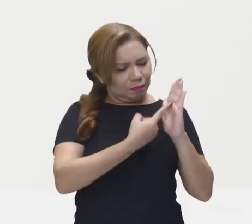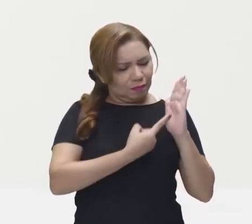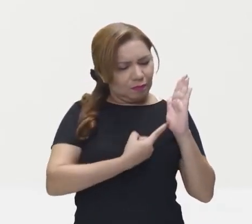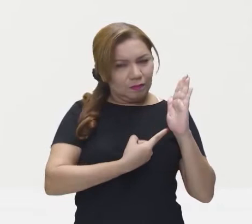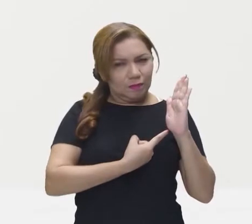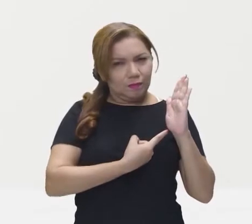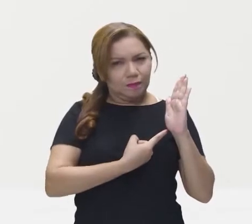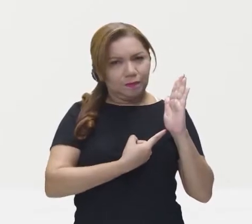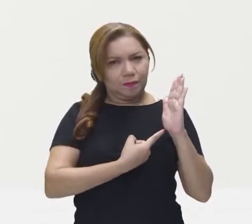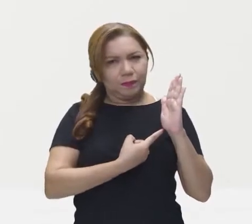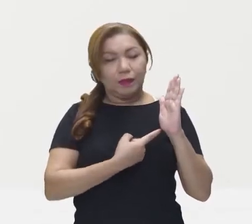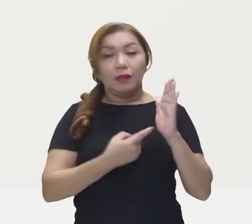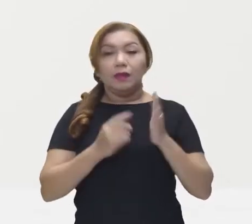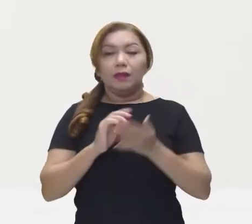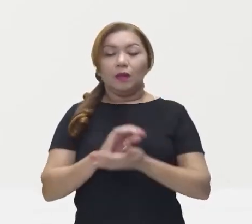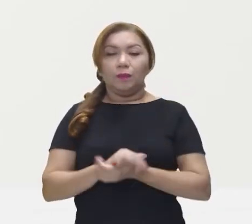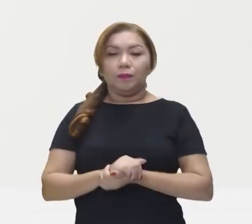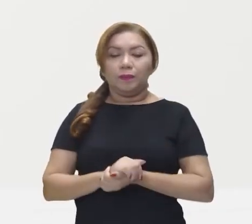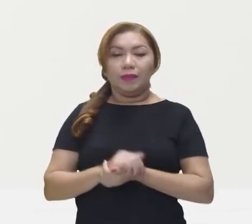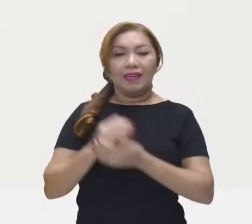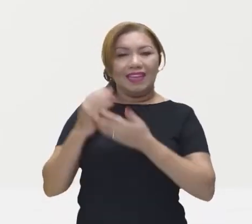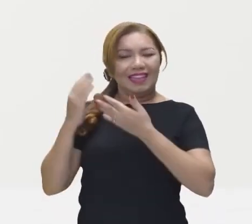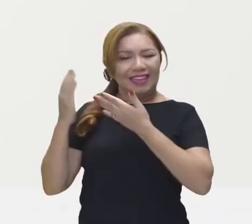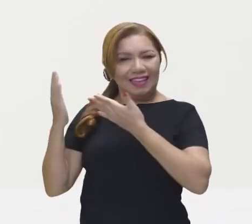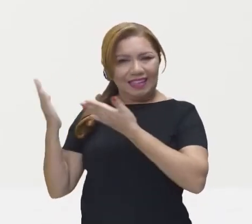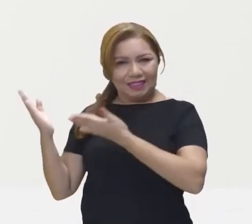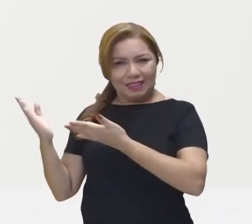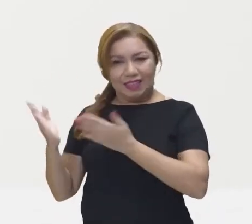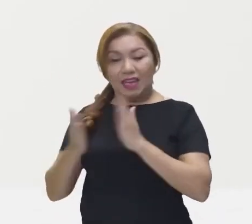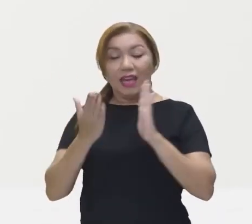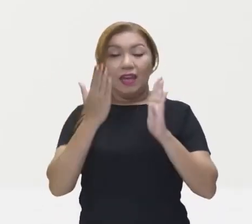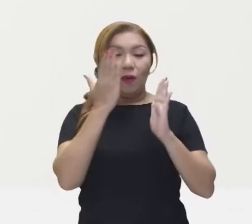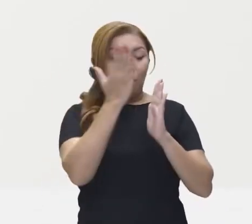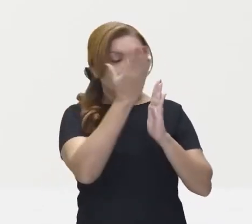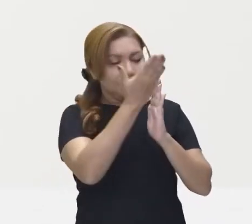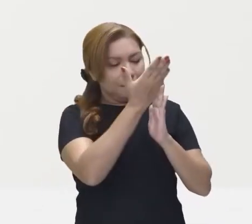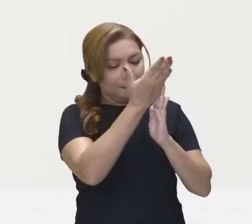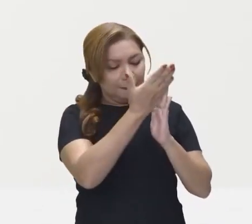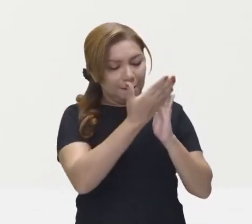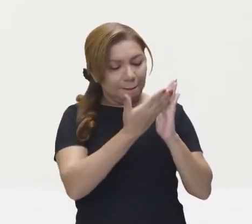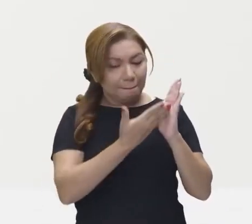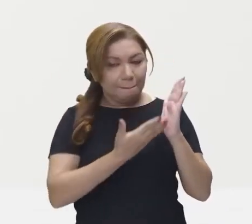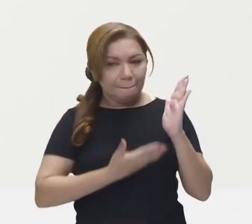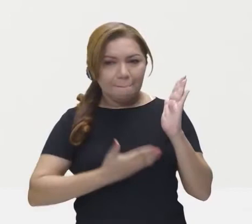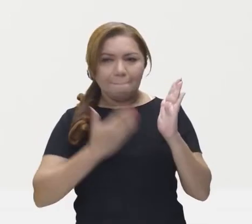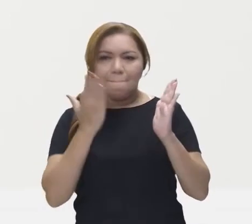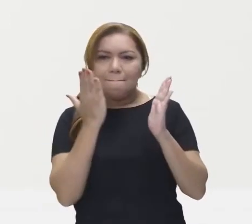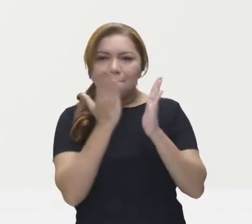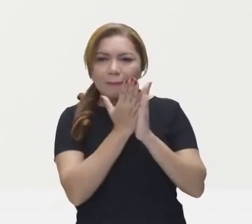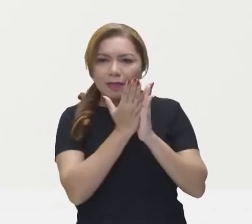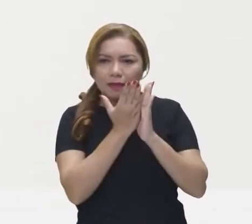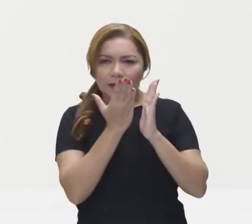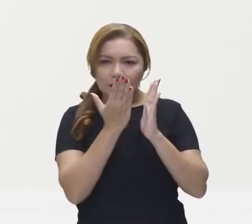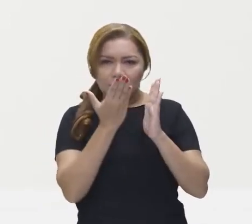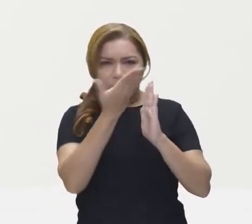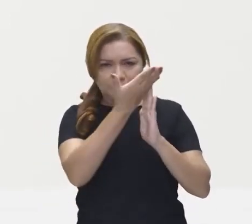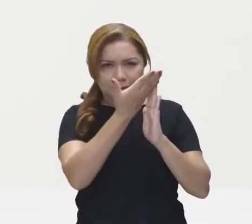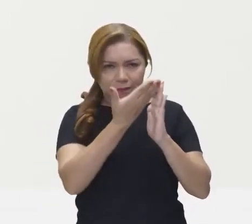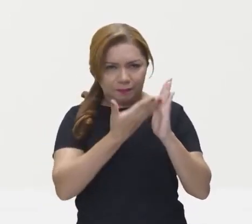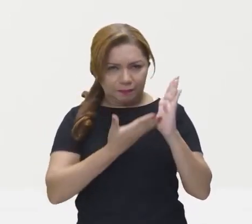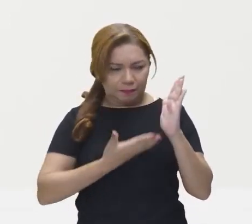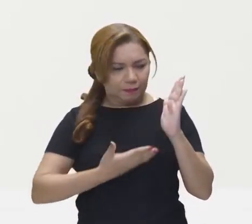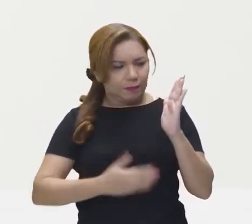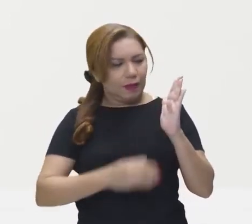campo ao meio, ok? Então, todos esses formatos, eu vou obter